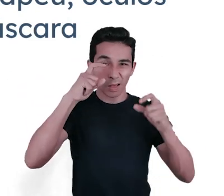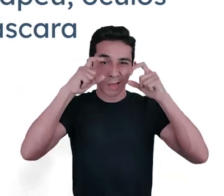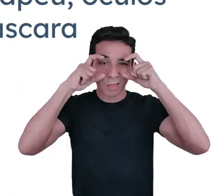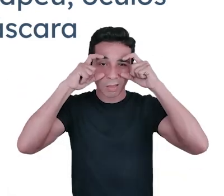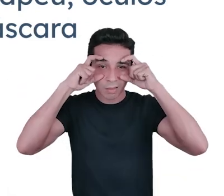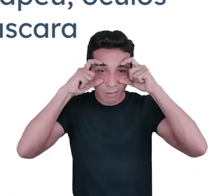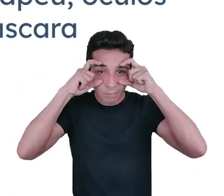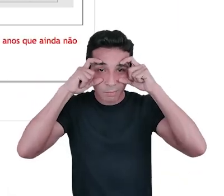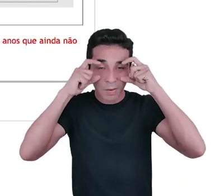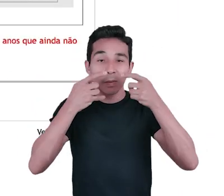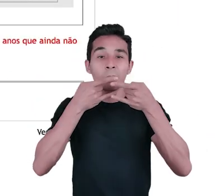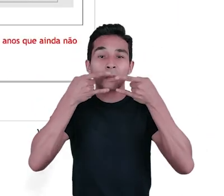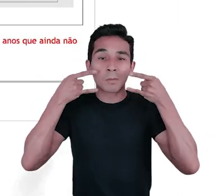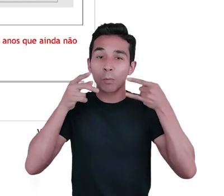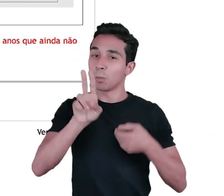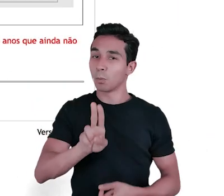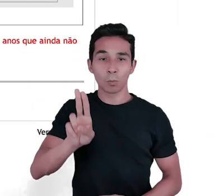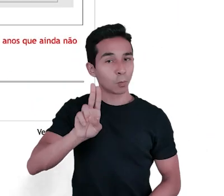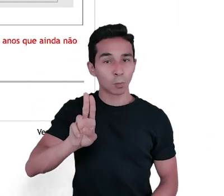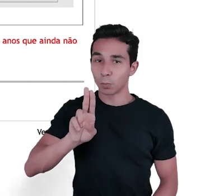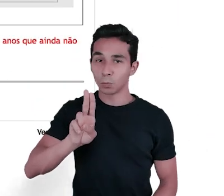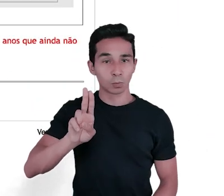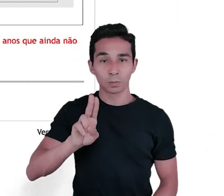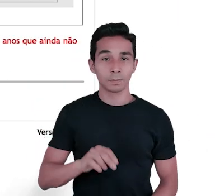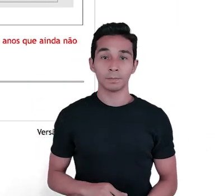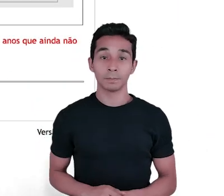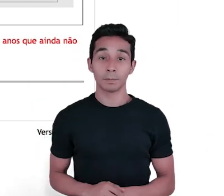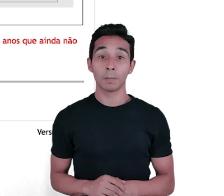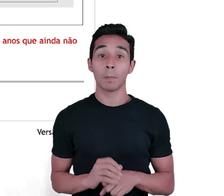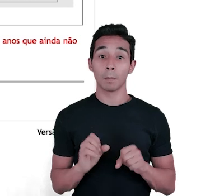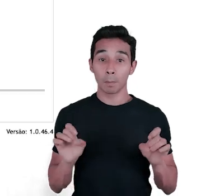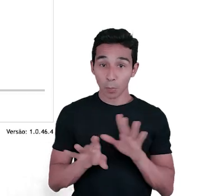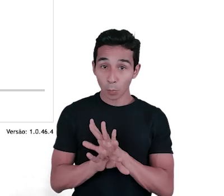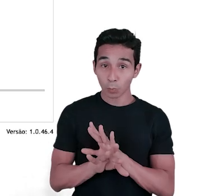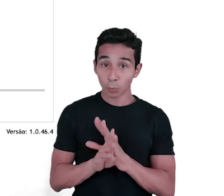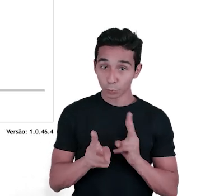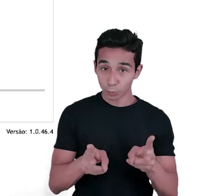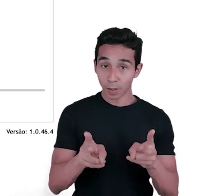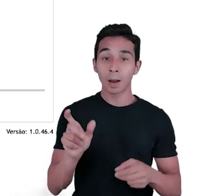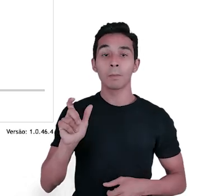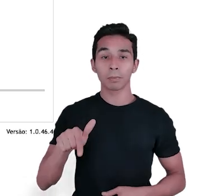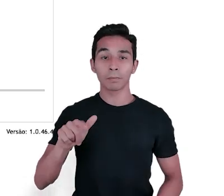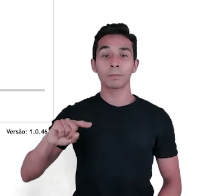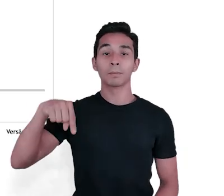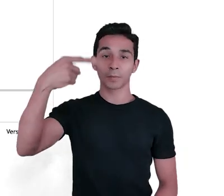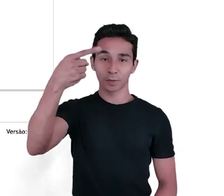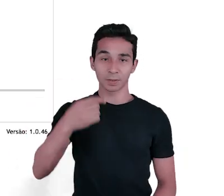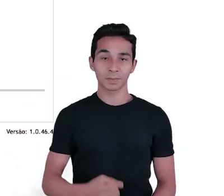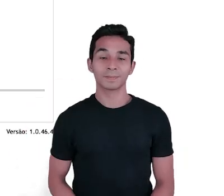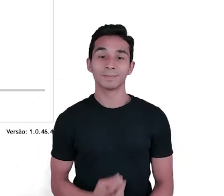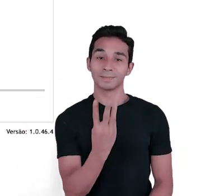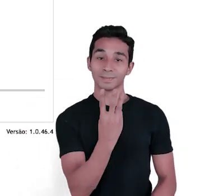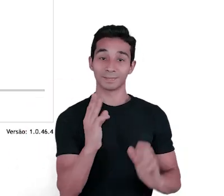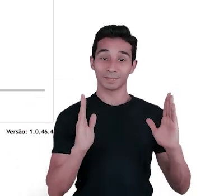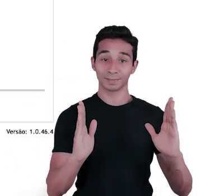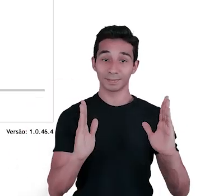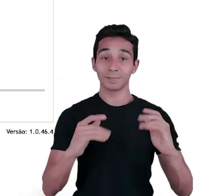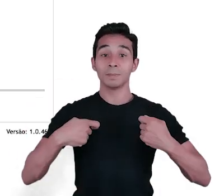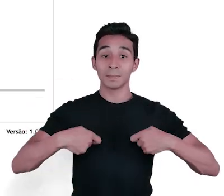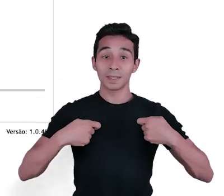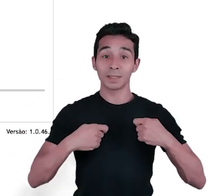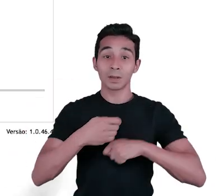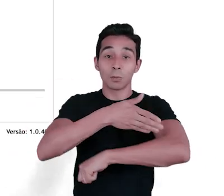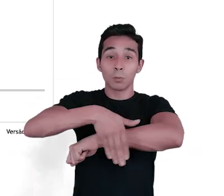ou máscara. Quando estiver pronto para continuar, clique em Próximo. Agora, na terceira etapa, você precisa preencher